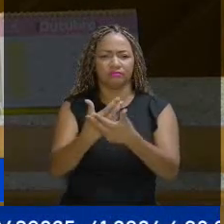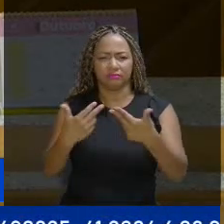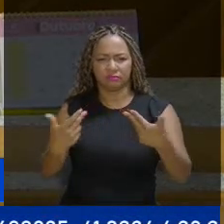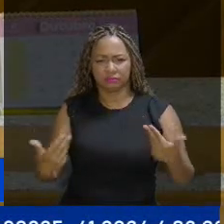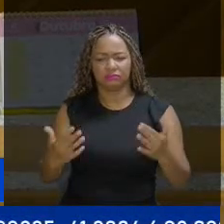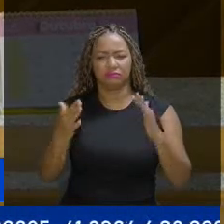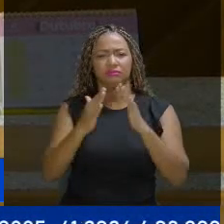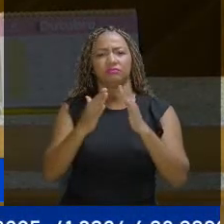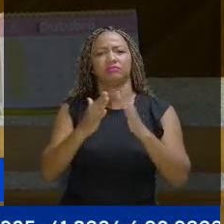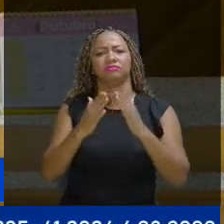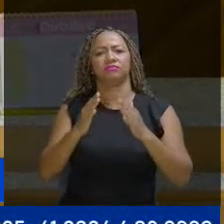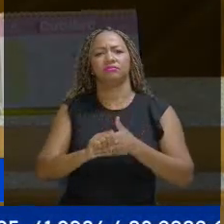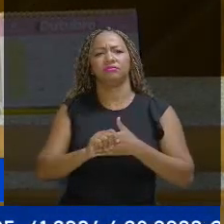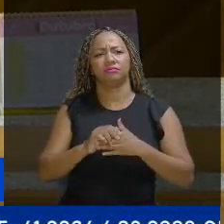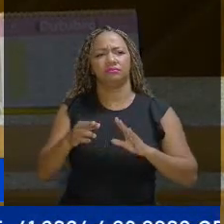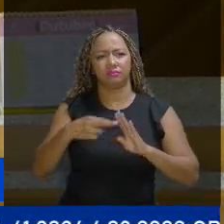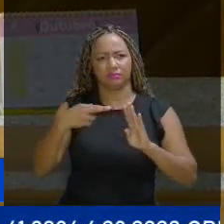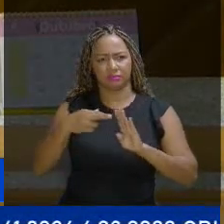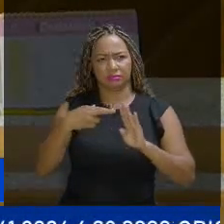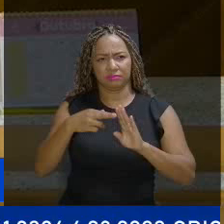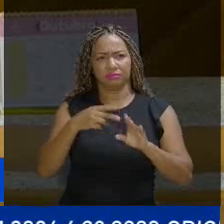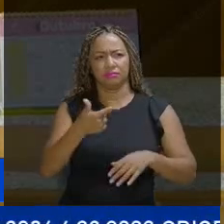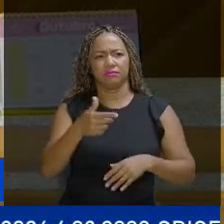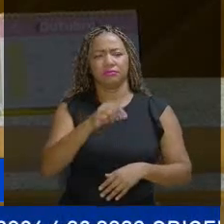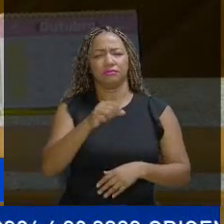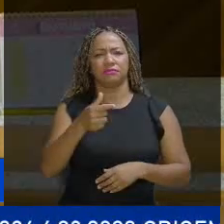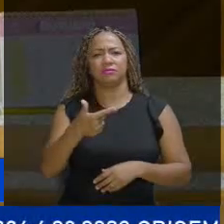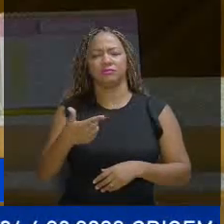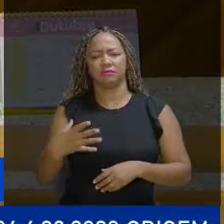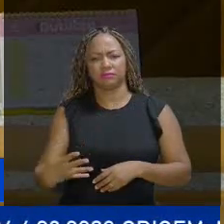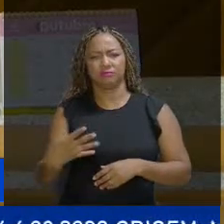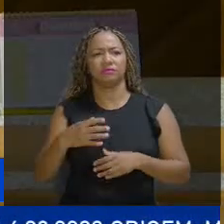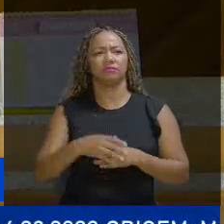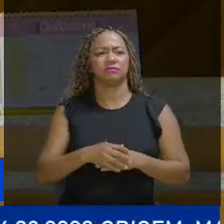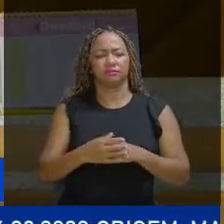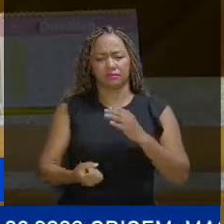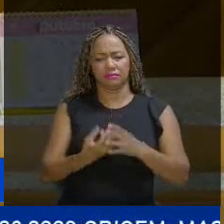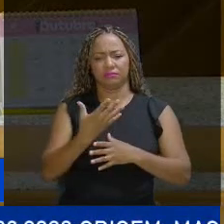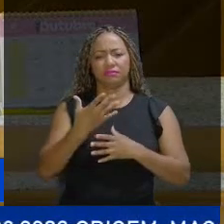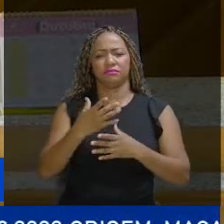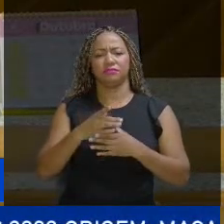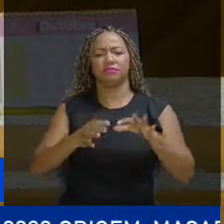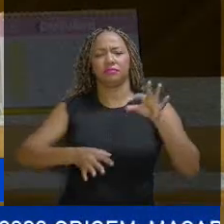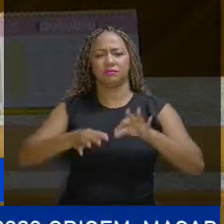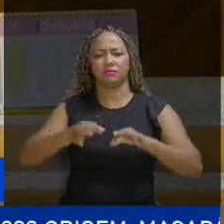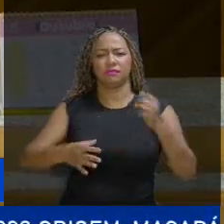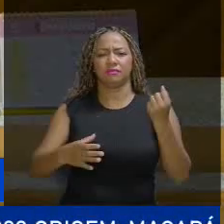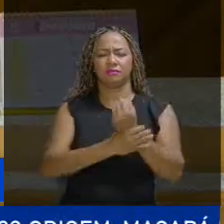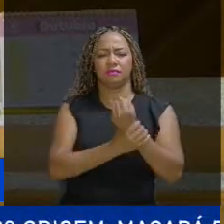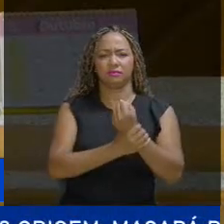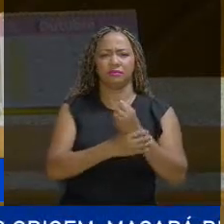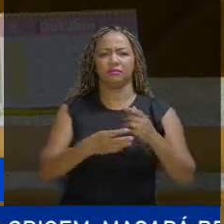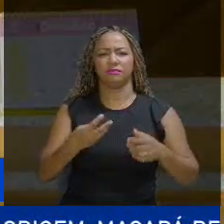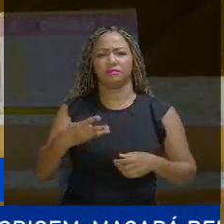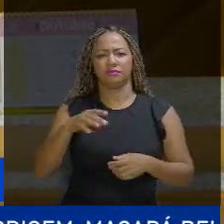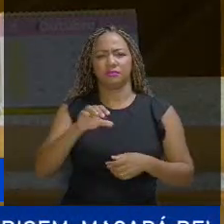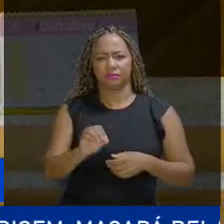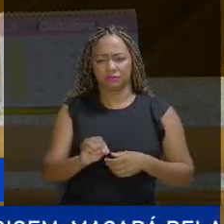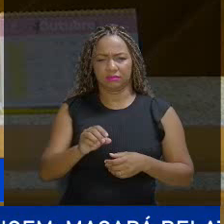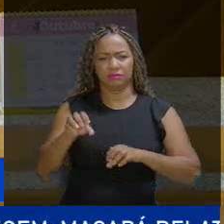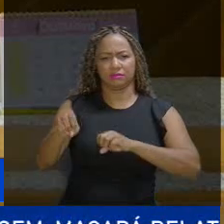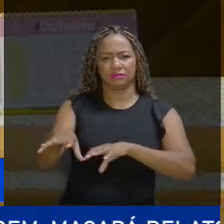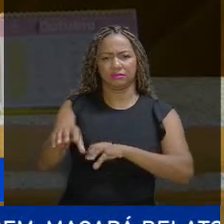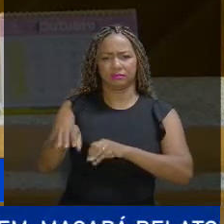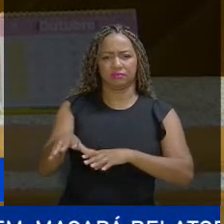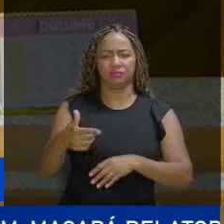a resolução TREAP número 610/2024, que implementou o juízo de garantia, só entrou em vigor em 30